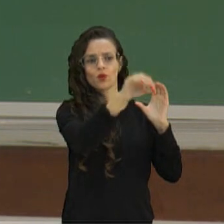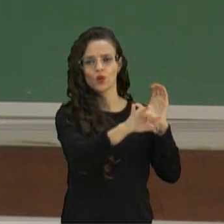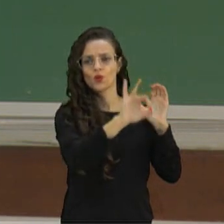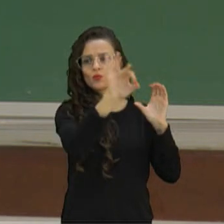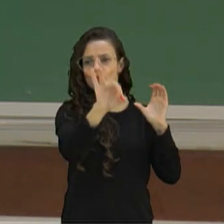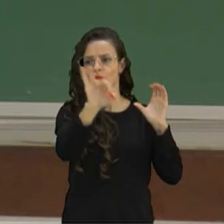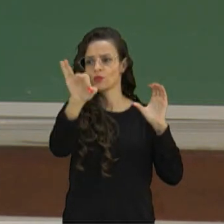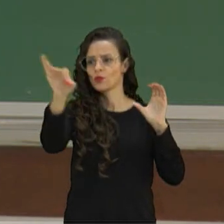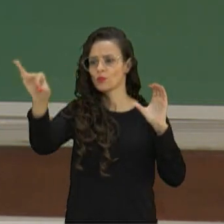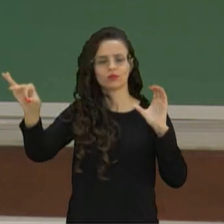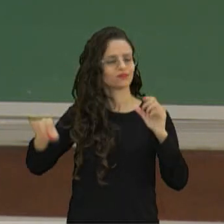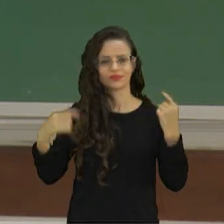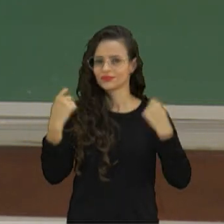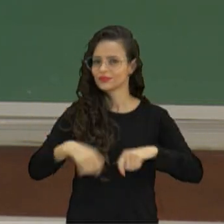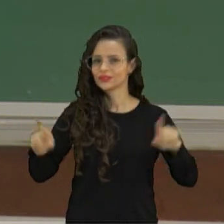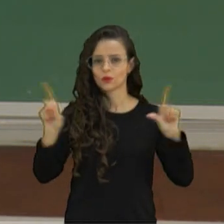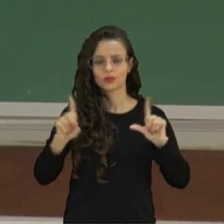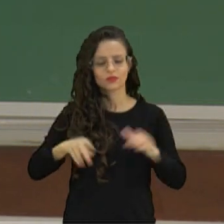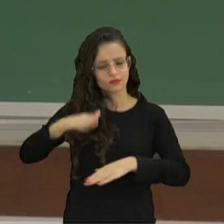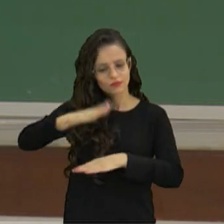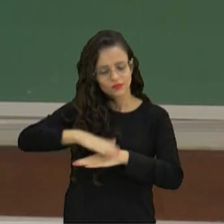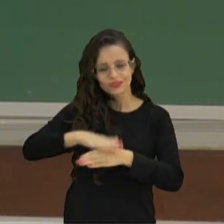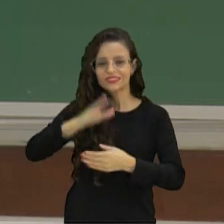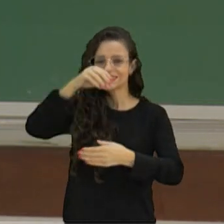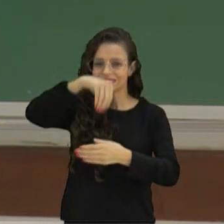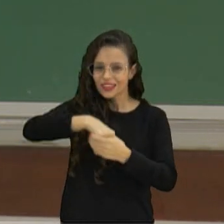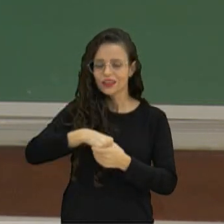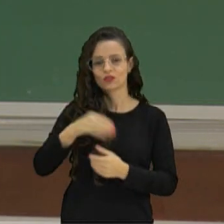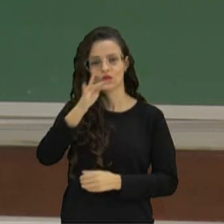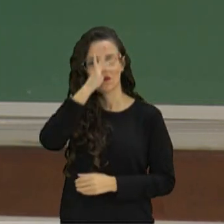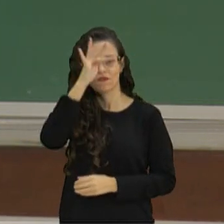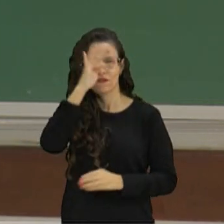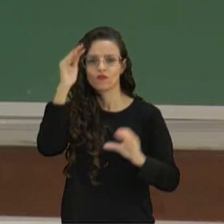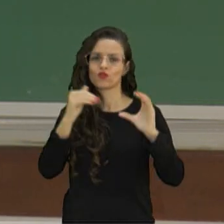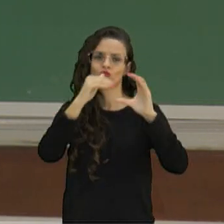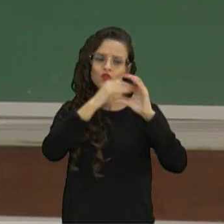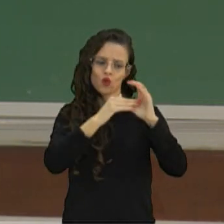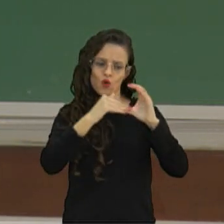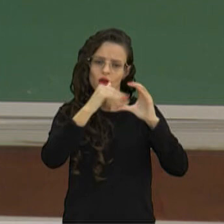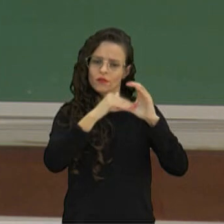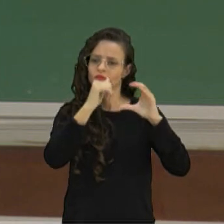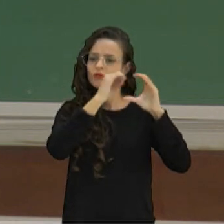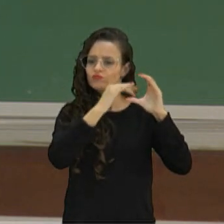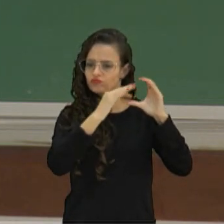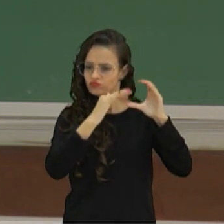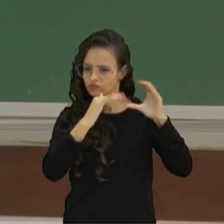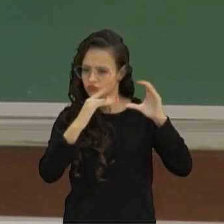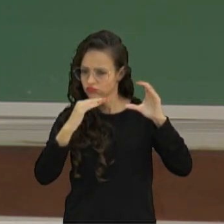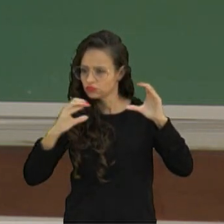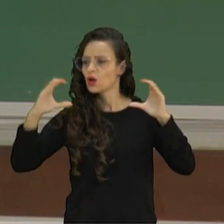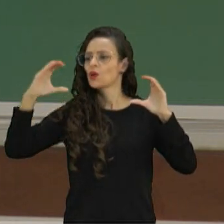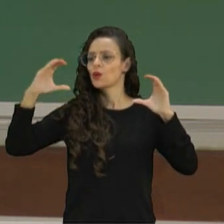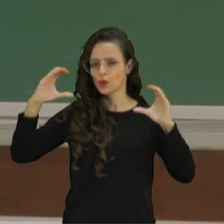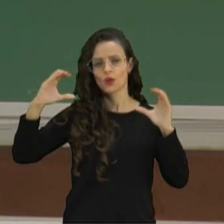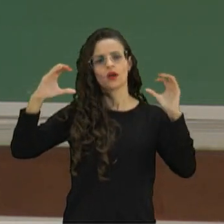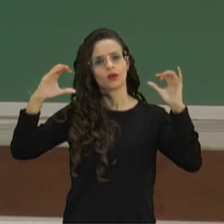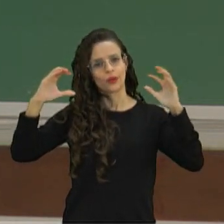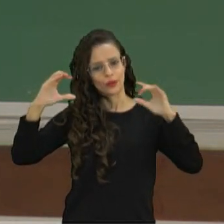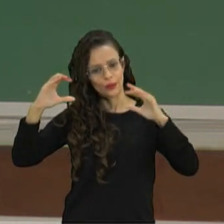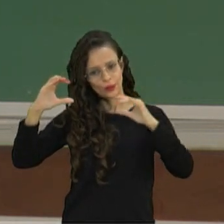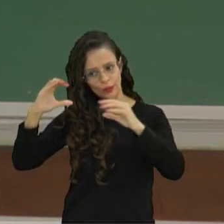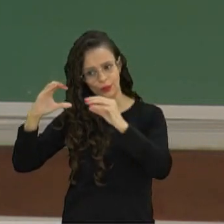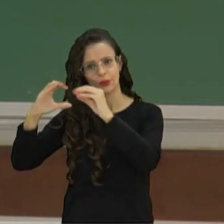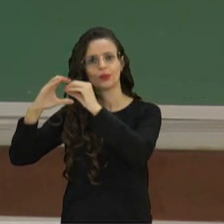ou espalhar lá no solo. Não. Ali mesmo, dentro da própria planta, há a possibilidade dos gametas